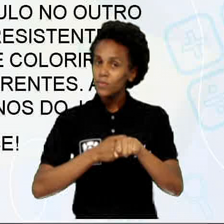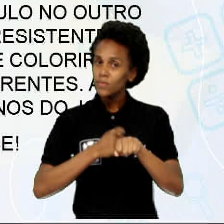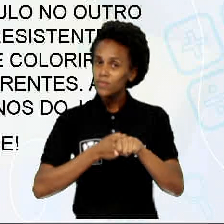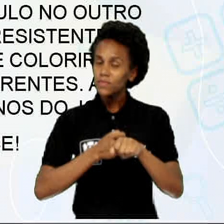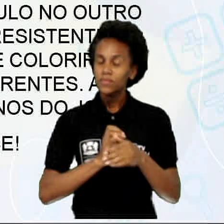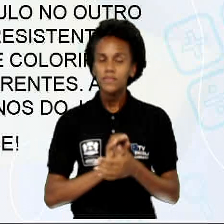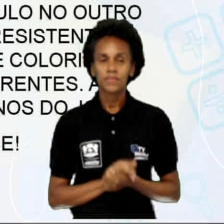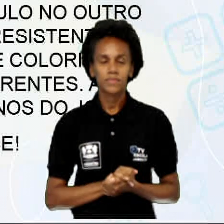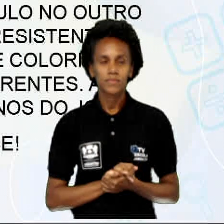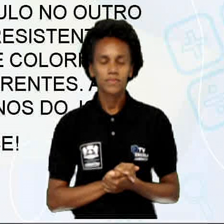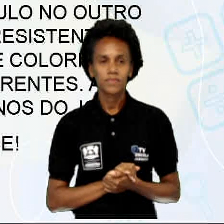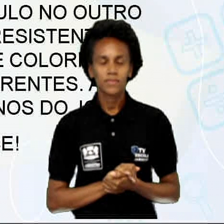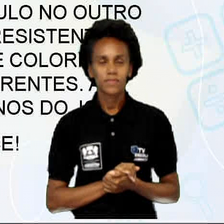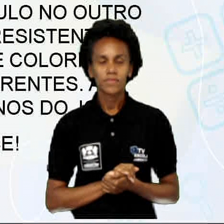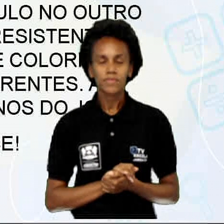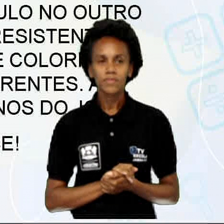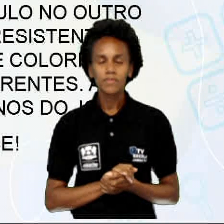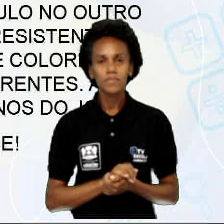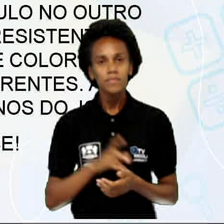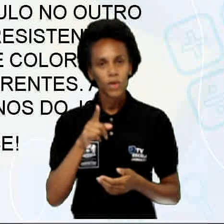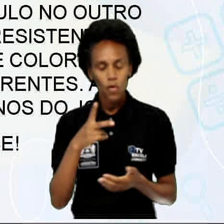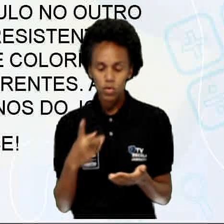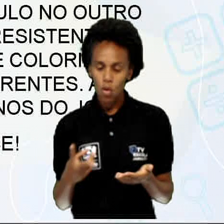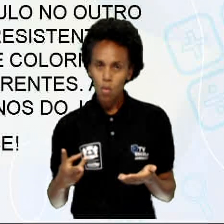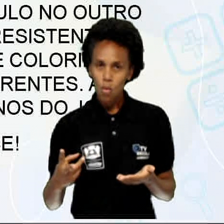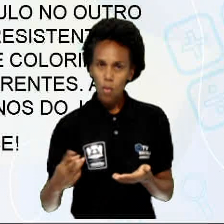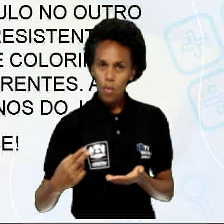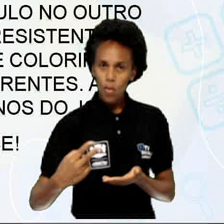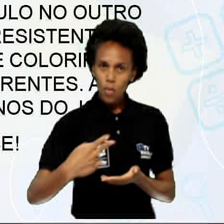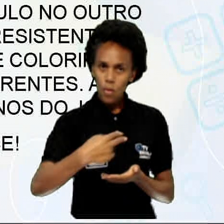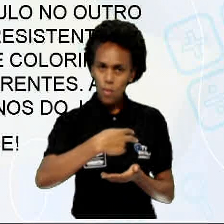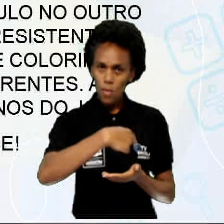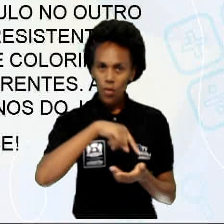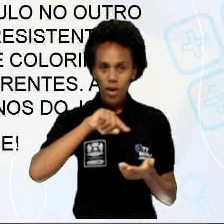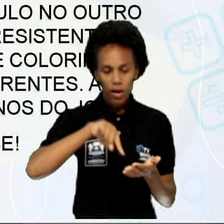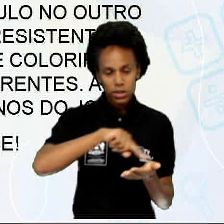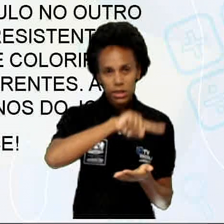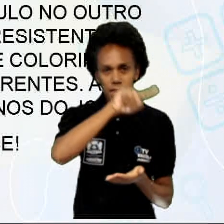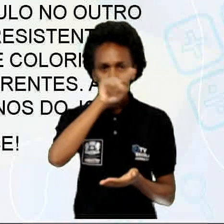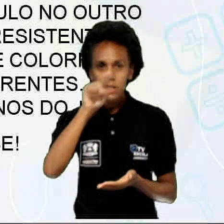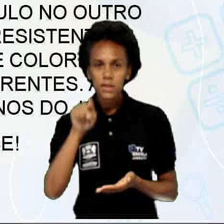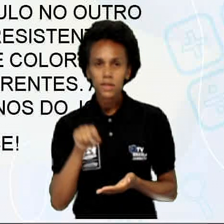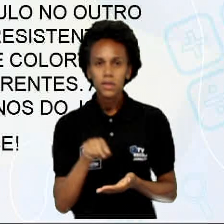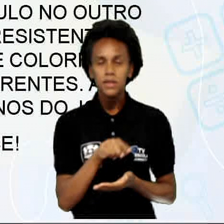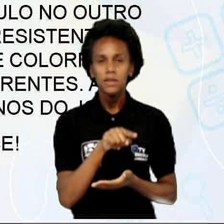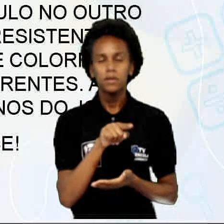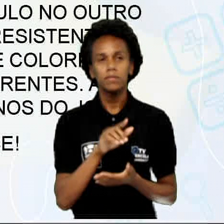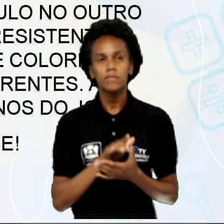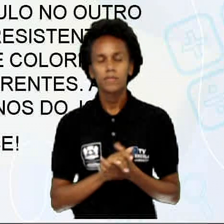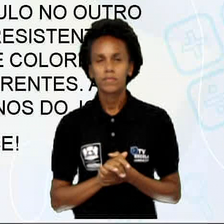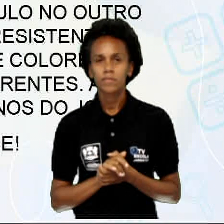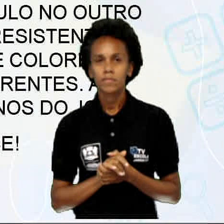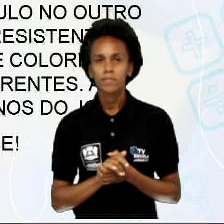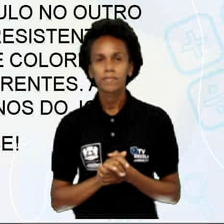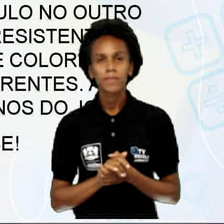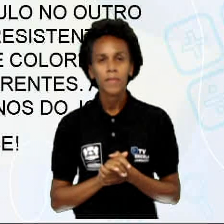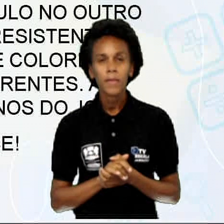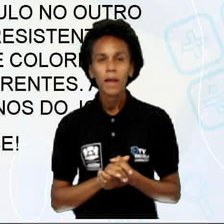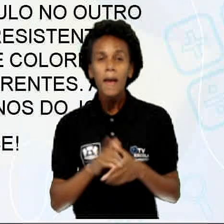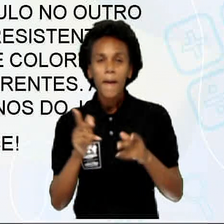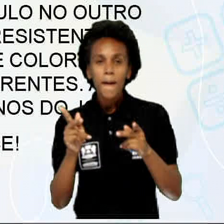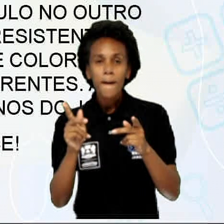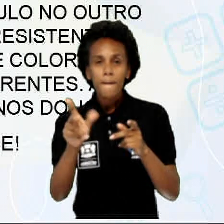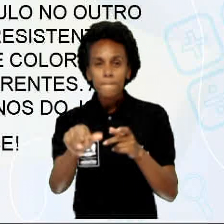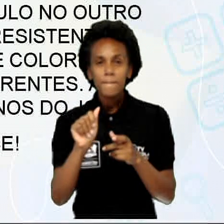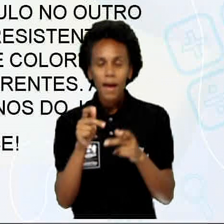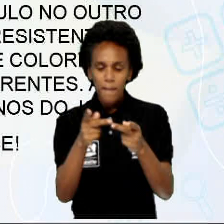papelão, onde vocês vão recortar círculos, tá? Tenta pegar como molde pratos de tamanhos